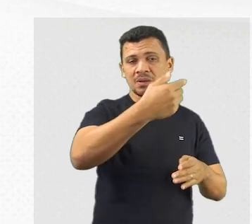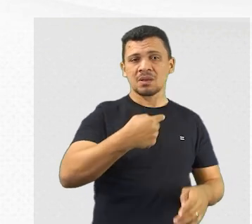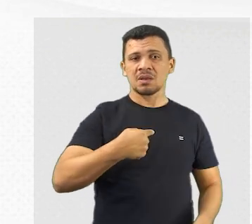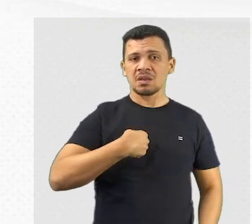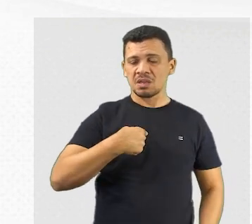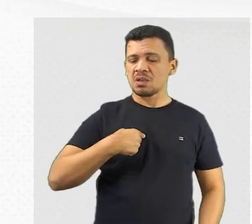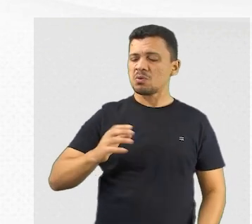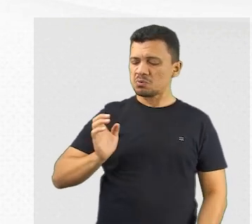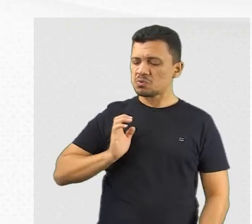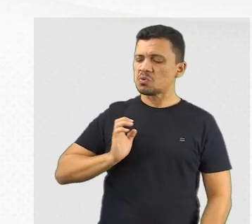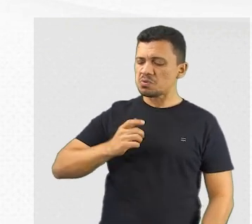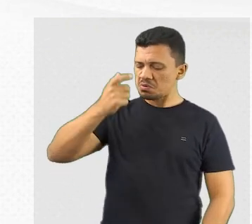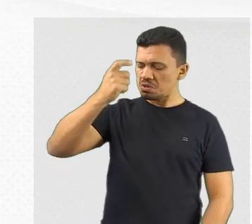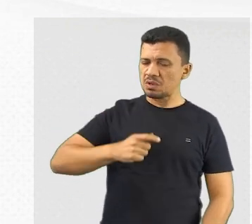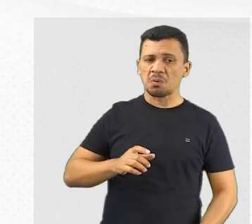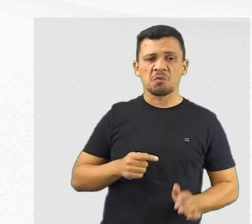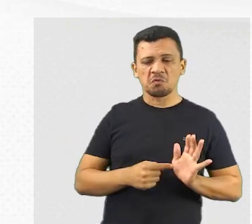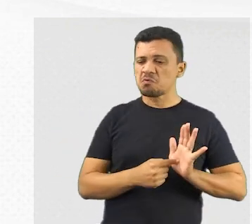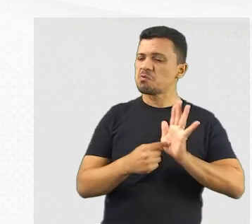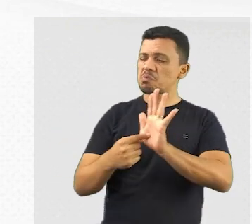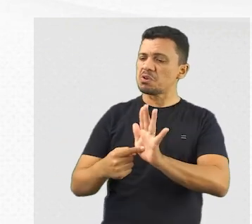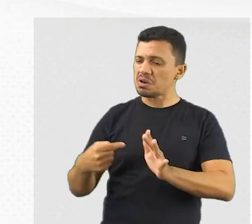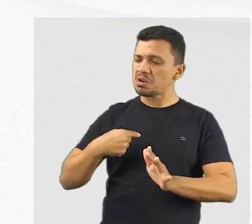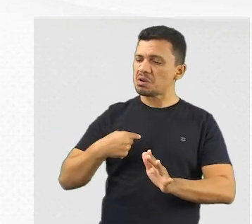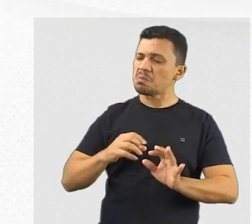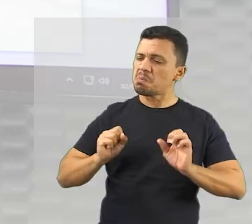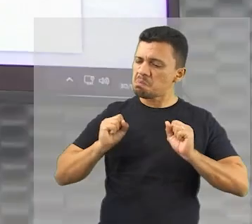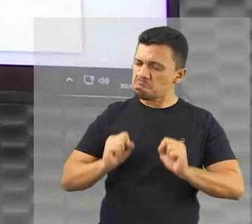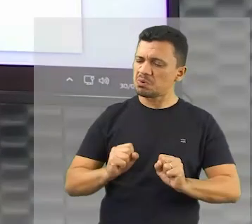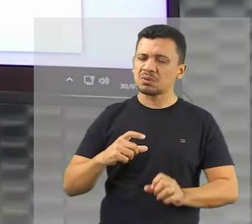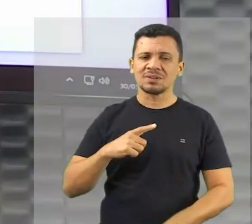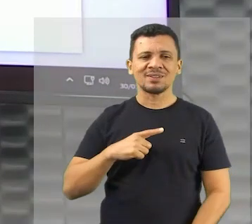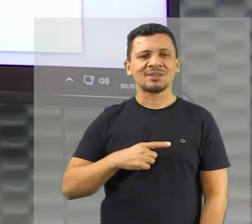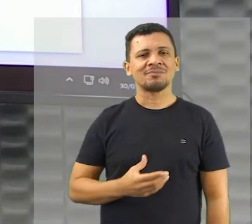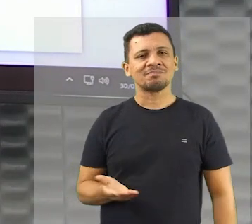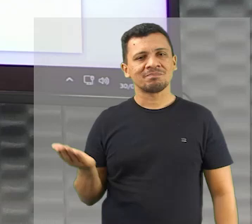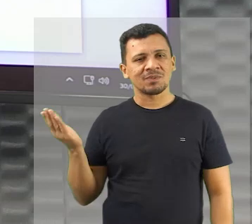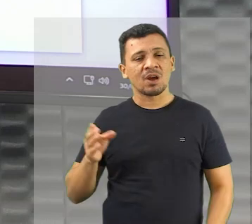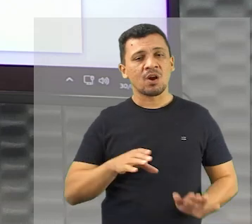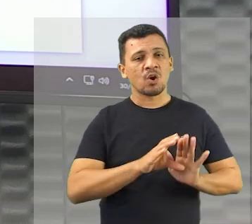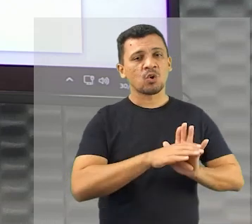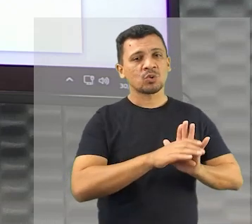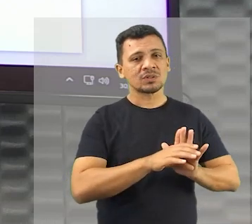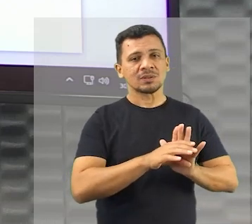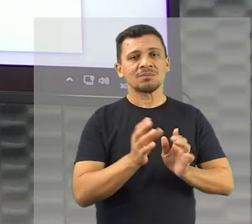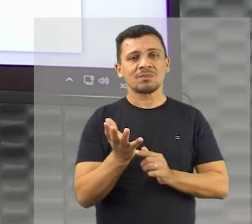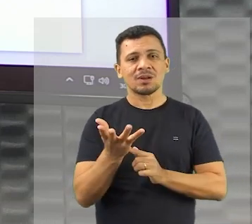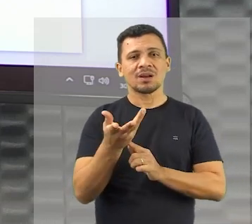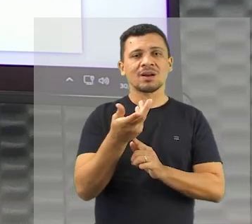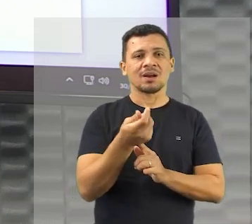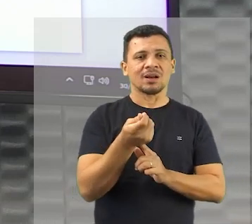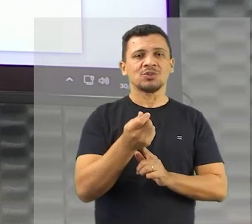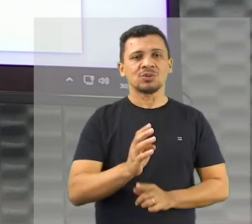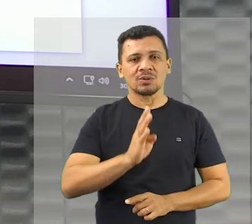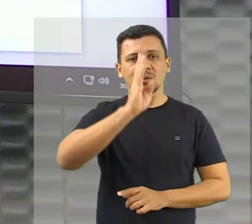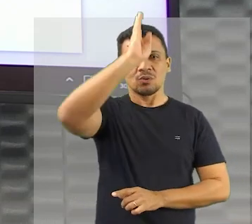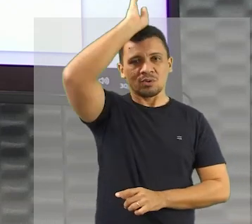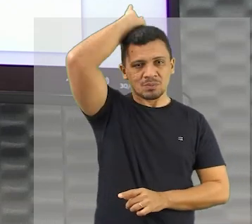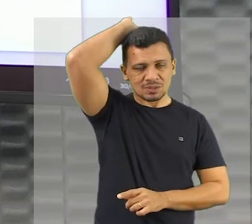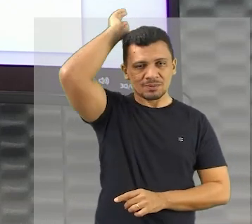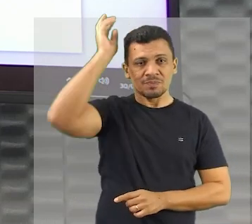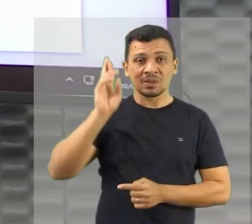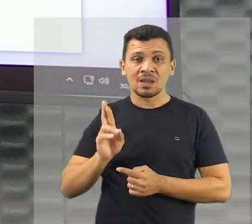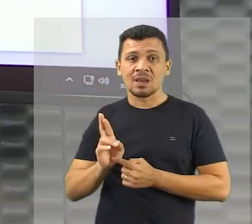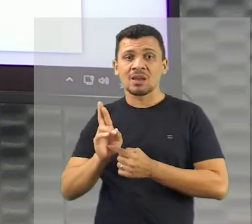posso, eu sou rico, eu vou mostrar para vocês o quanto eu tenho poder. É esse o conceito da arte romana, né? É uma forma de representação